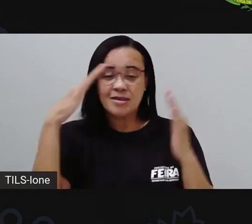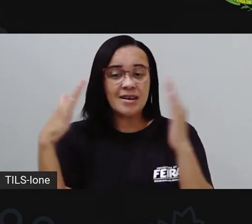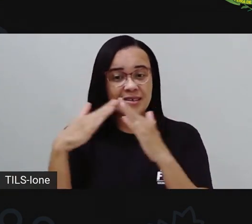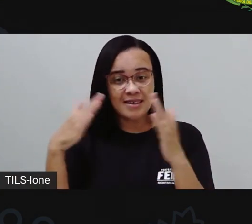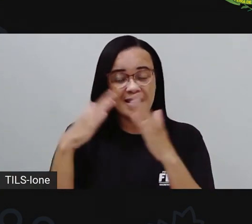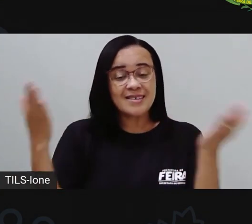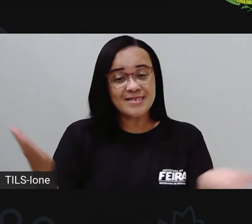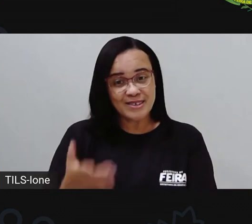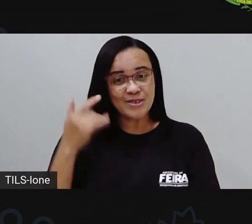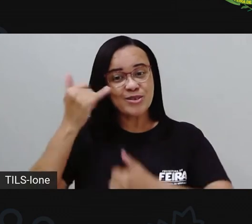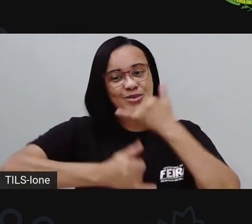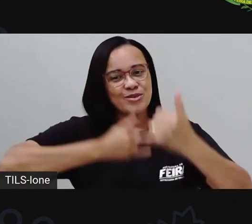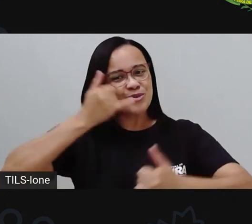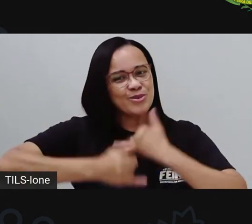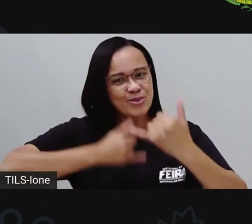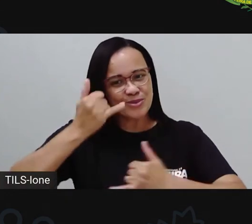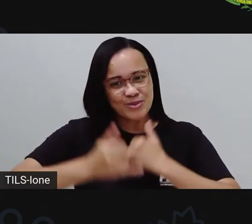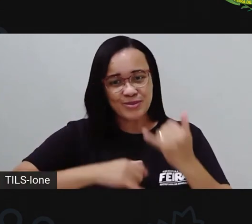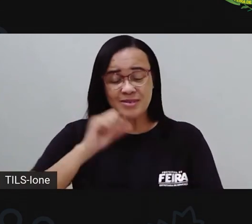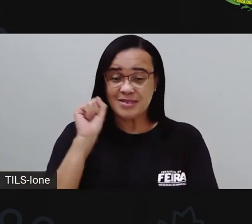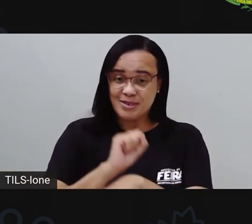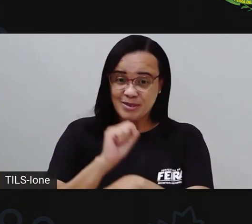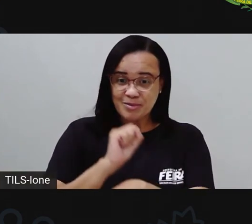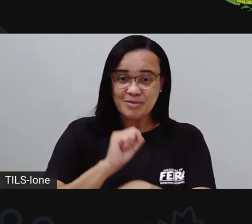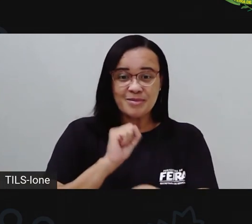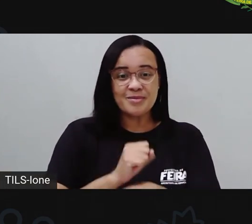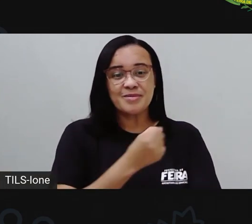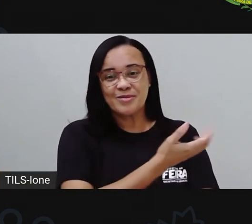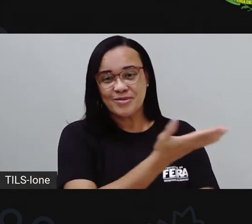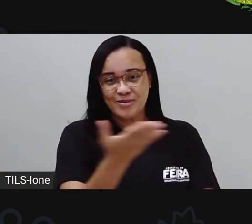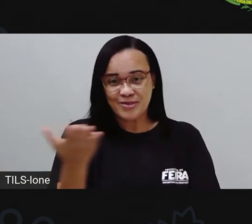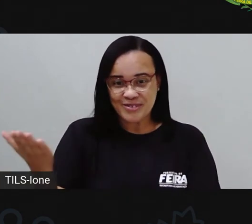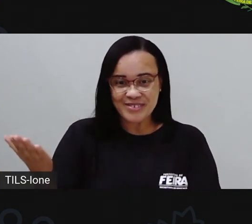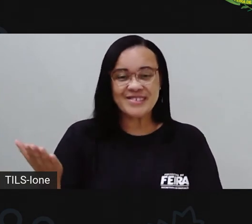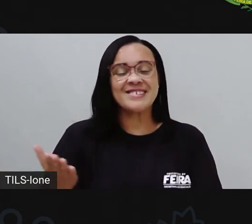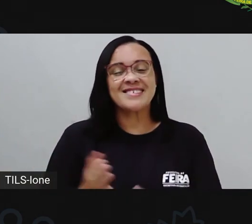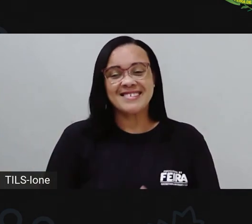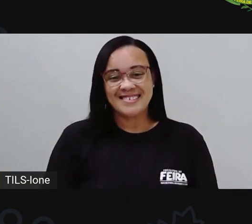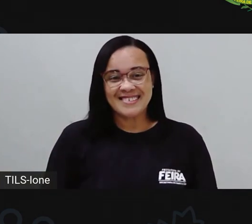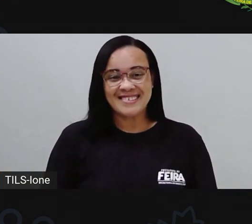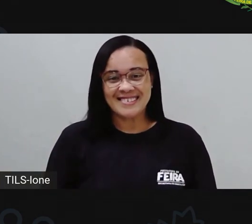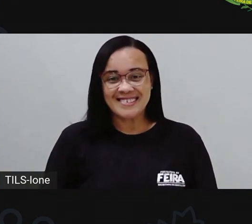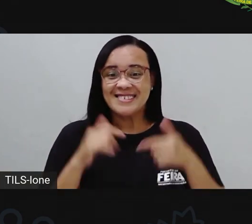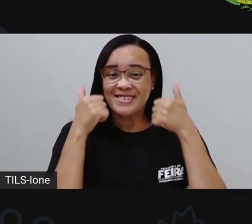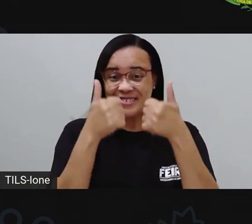jogo maravilhoso. Então, ó, espero que vocês estejam. Espero que vocês